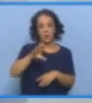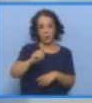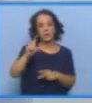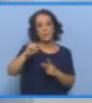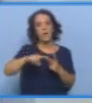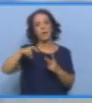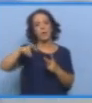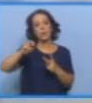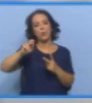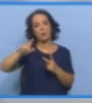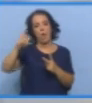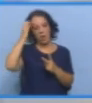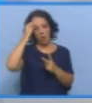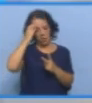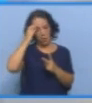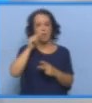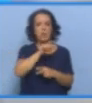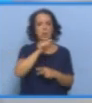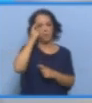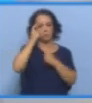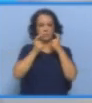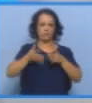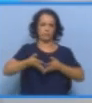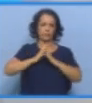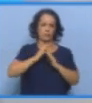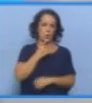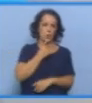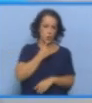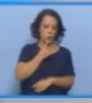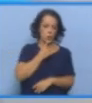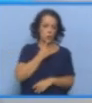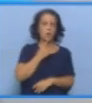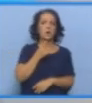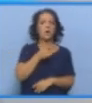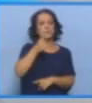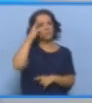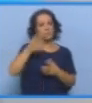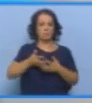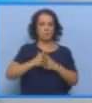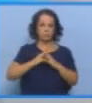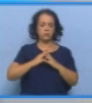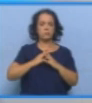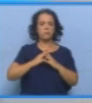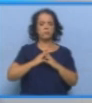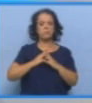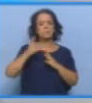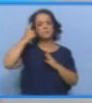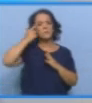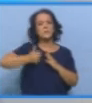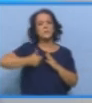Portanto, tinha um pensamento muito estruturado. Mas era um pensamento muito estruturado, muito à base,